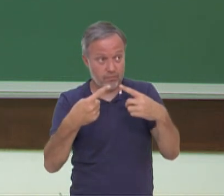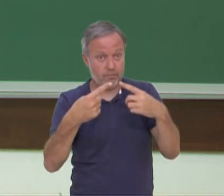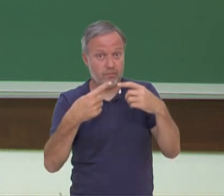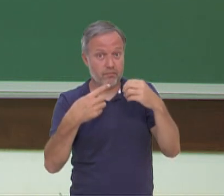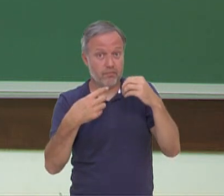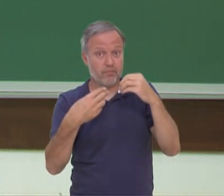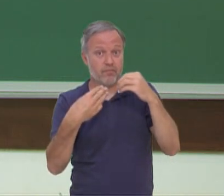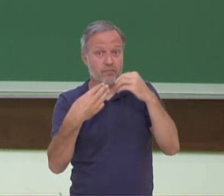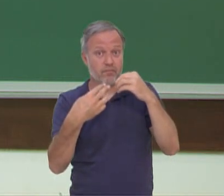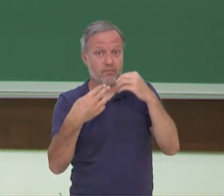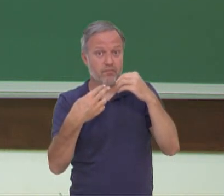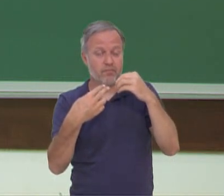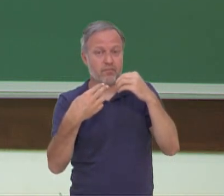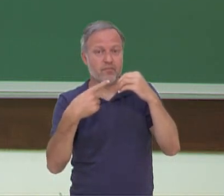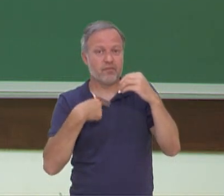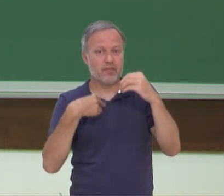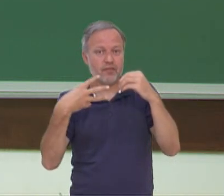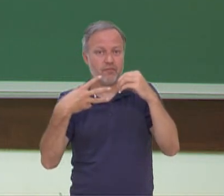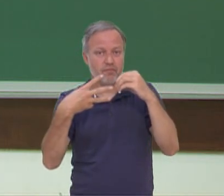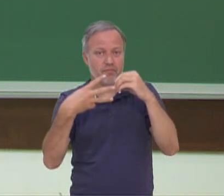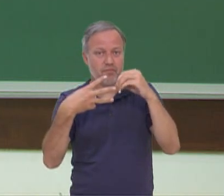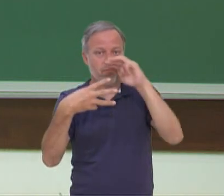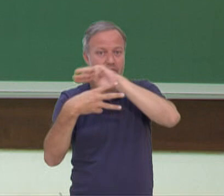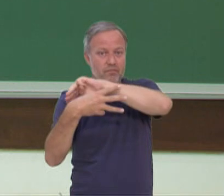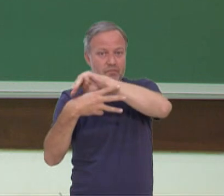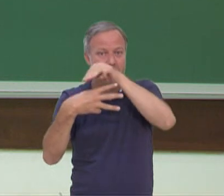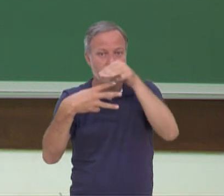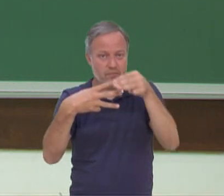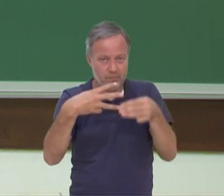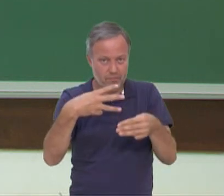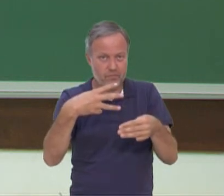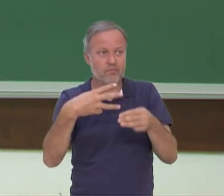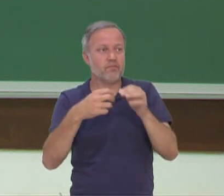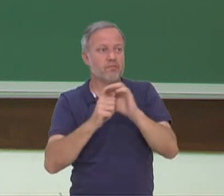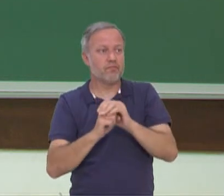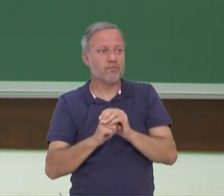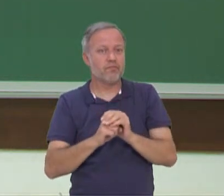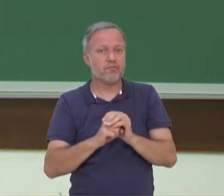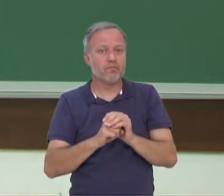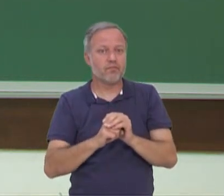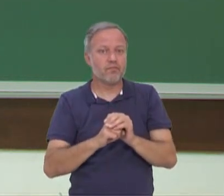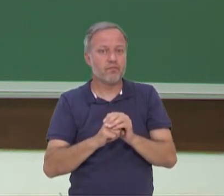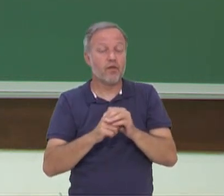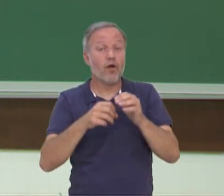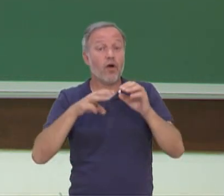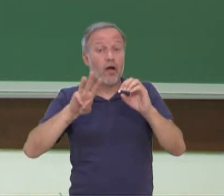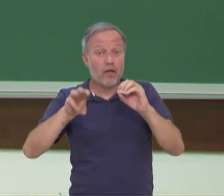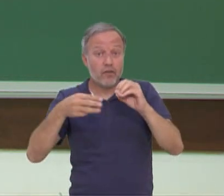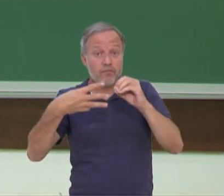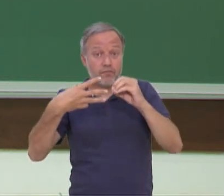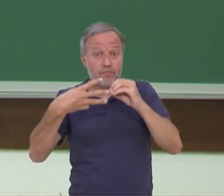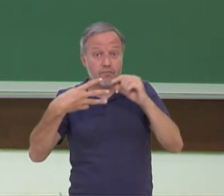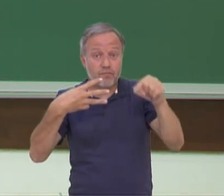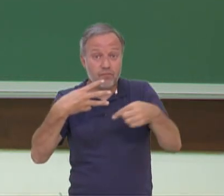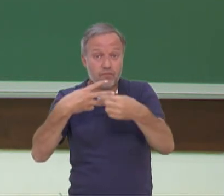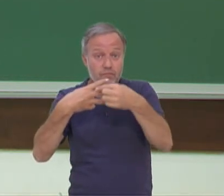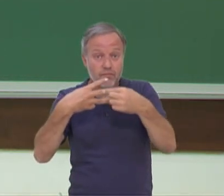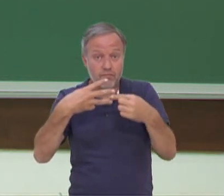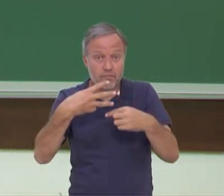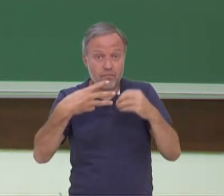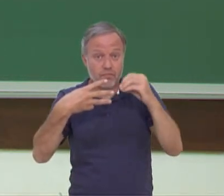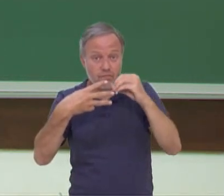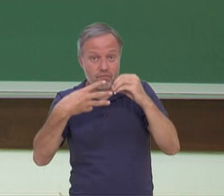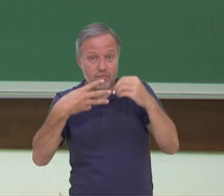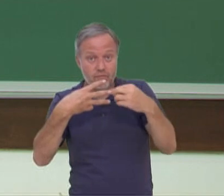procariontes têm o núcleo, mas sem a membrana exclusiva. Maravilha? O espaço dentro da célula, entre o núcleo e